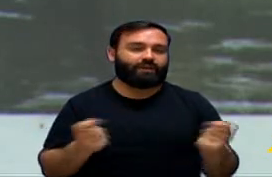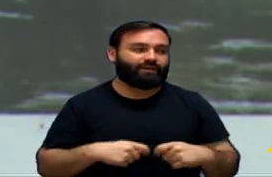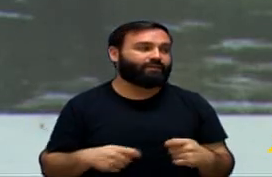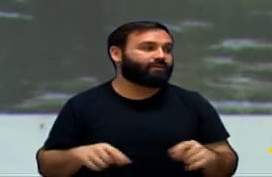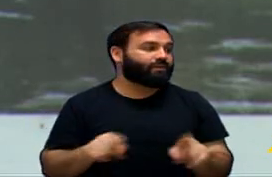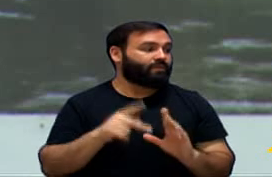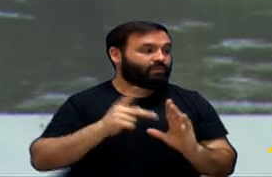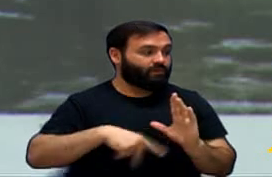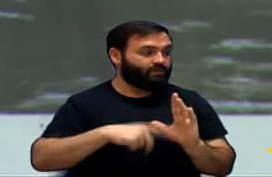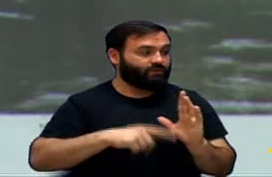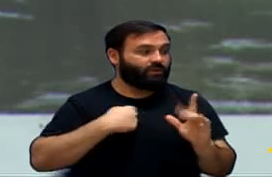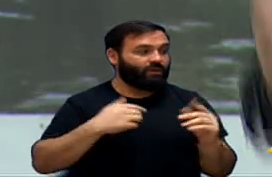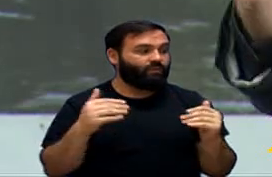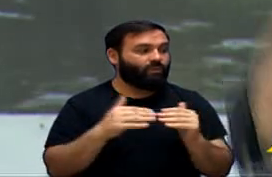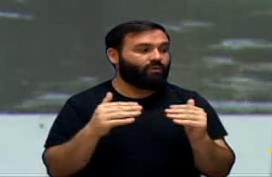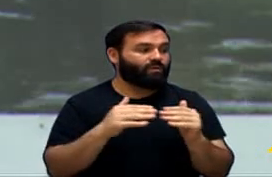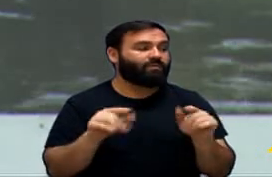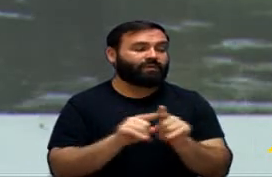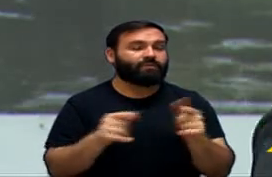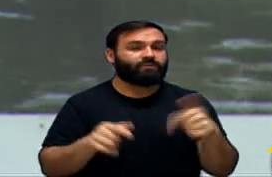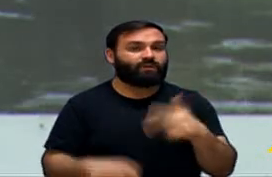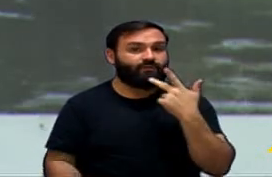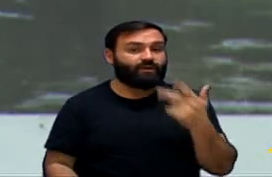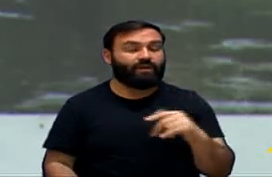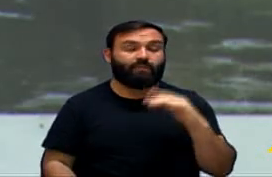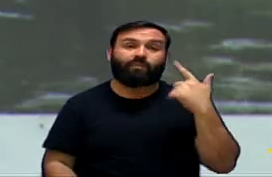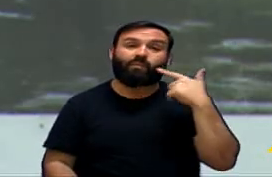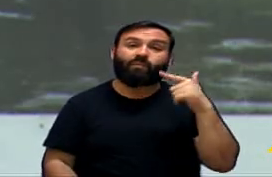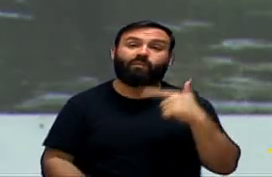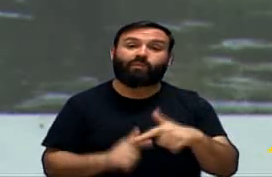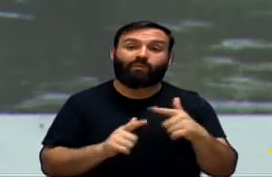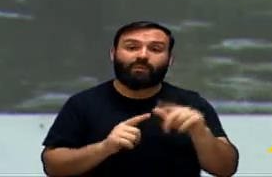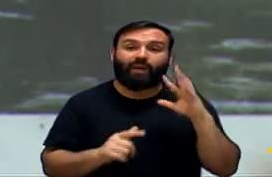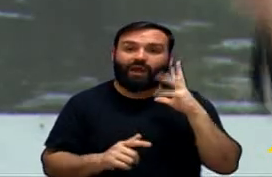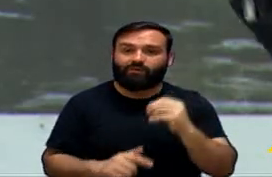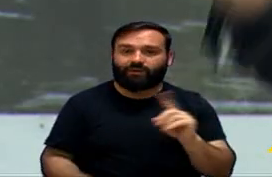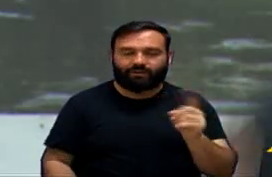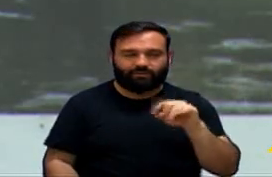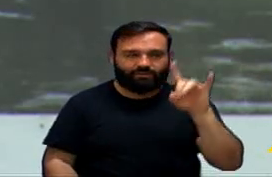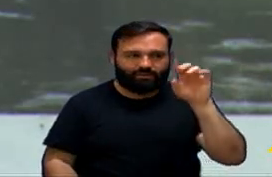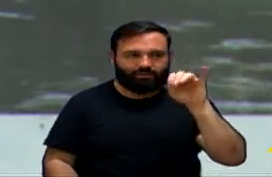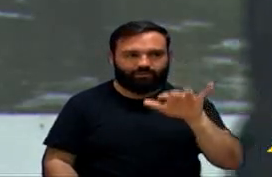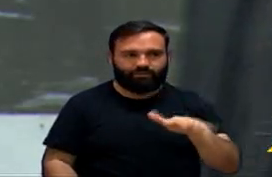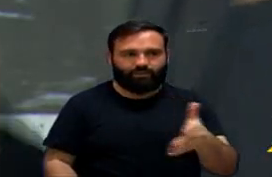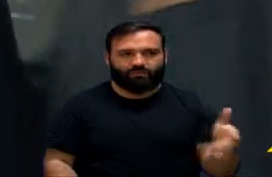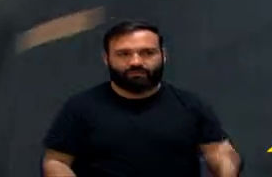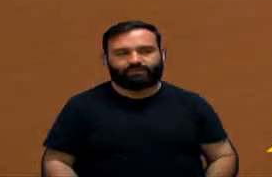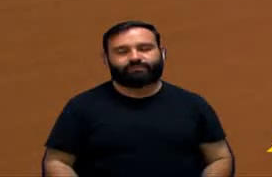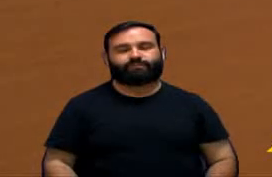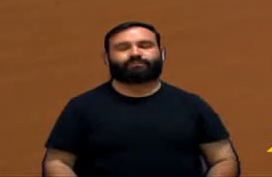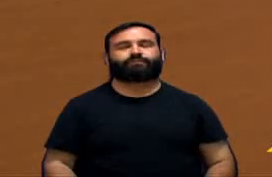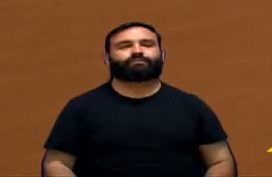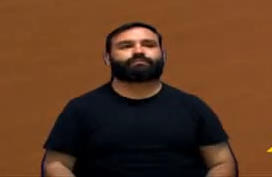referido projeto Eu voto favorável mas torno a dizer resolver o problema ele não vai Deus abençoe a todos